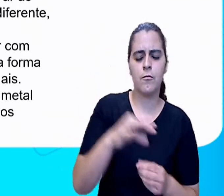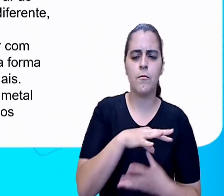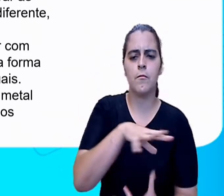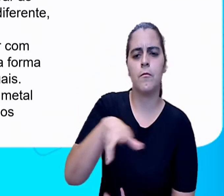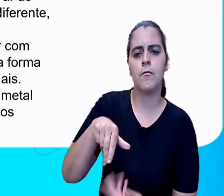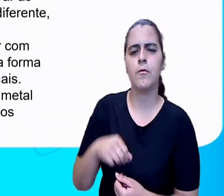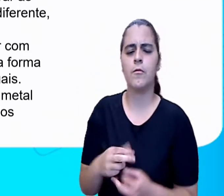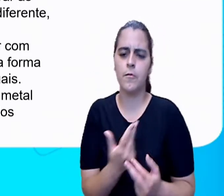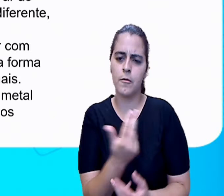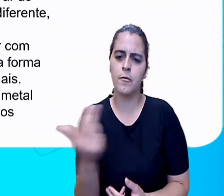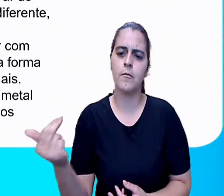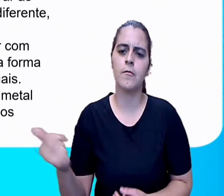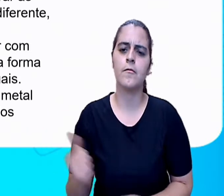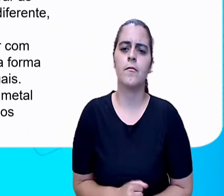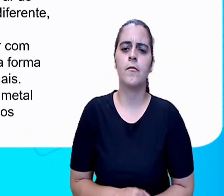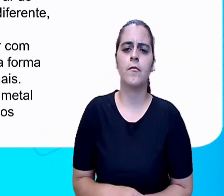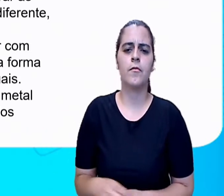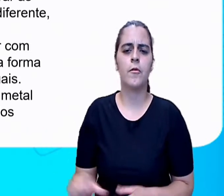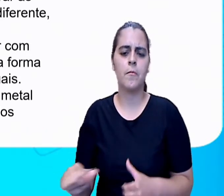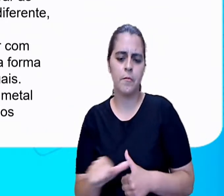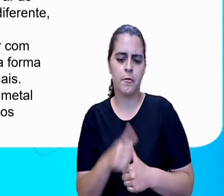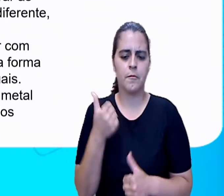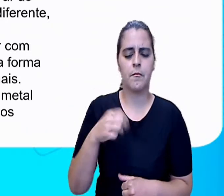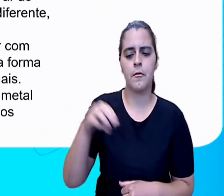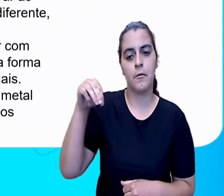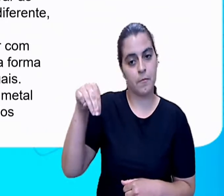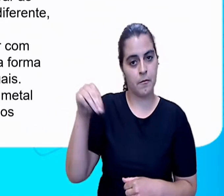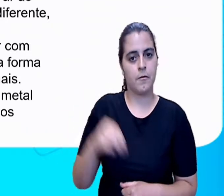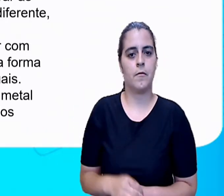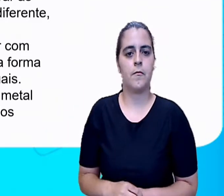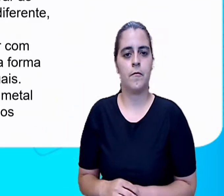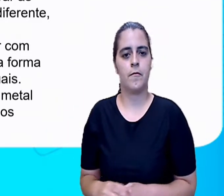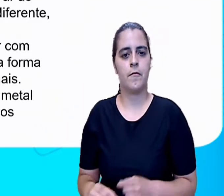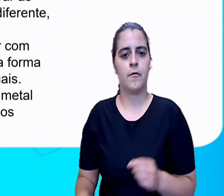medidas ficaram iguais. O primeiro metro foi